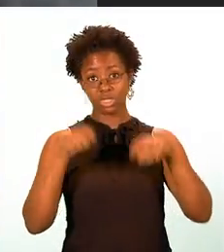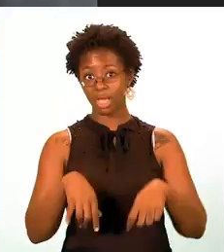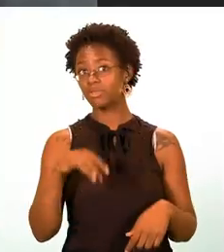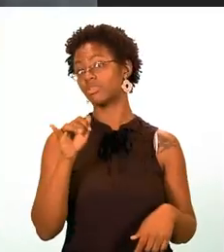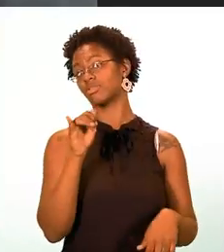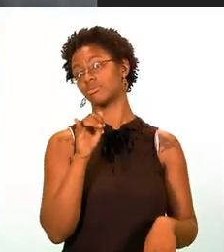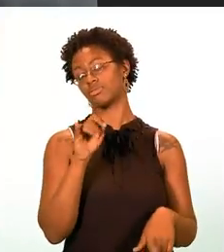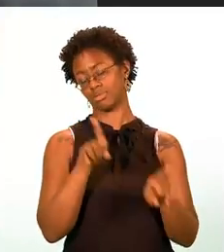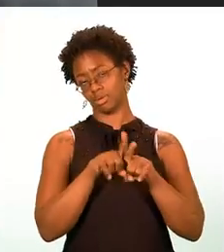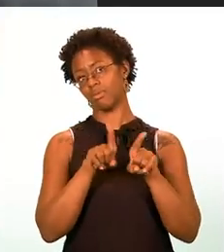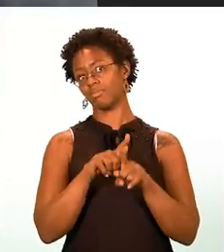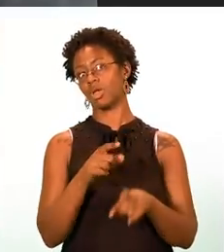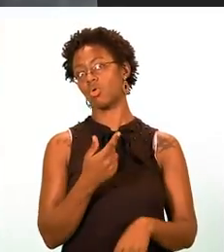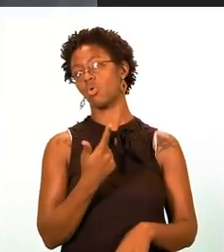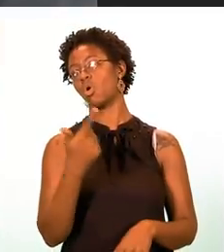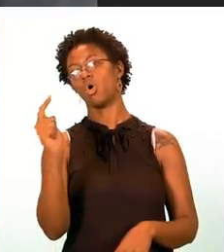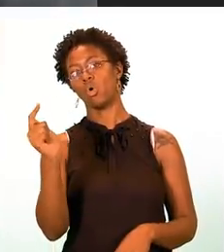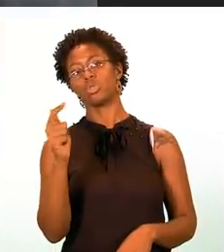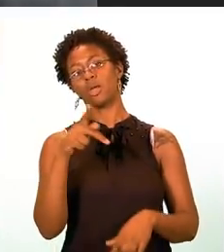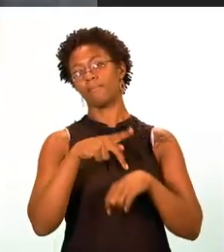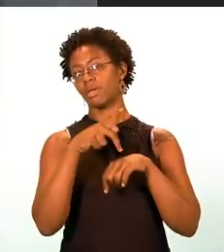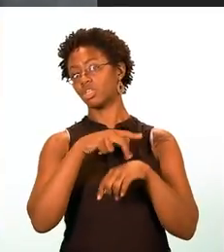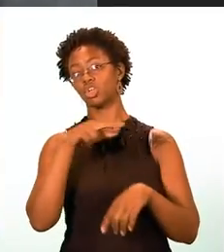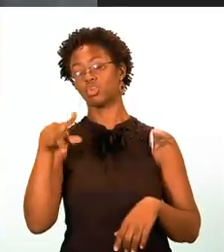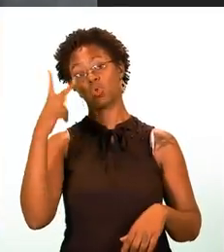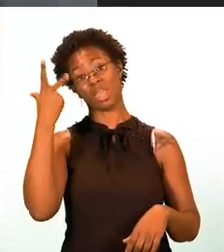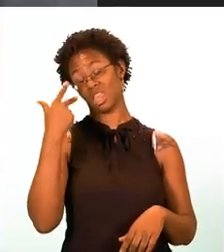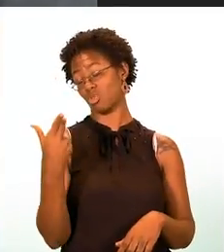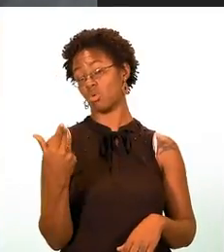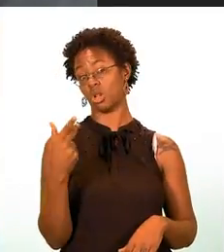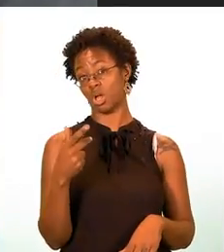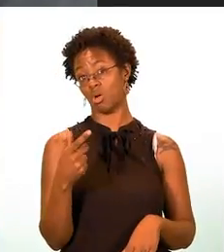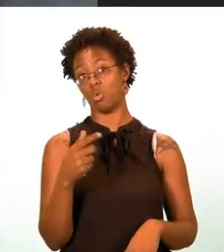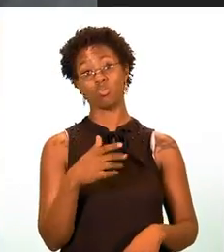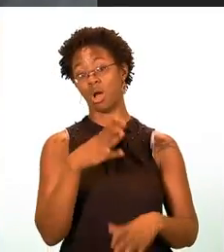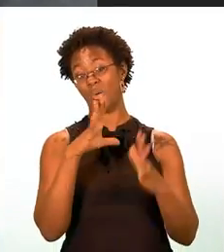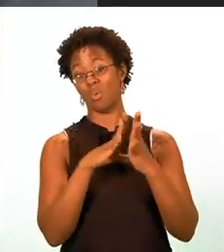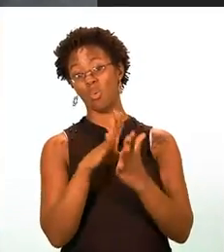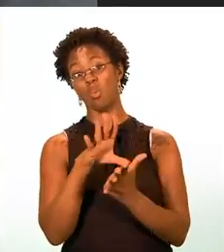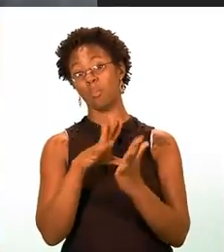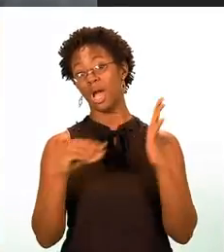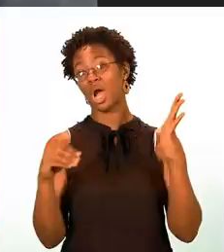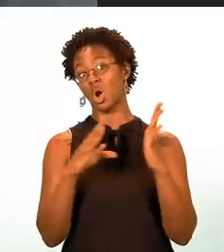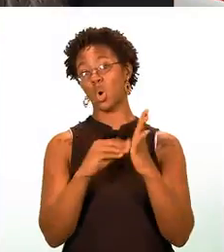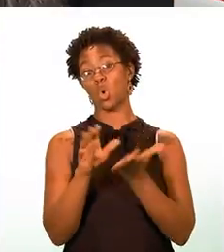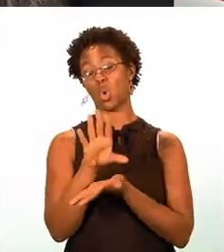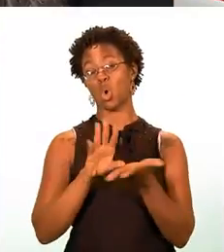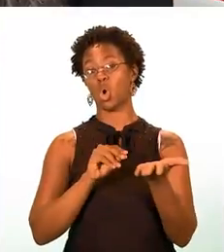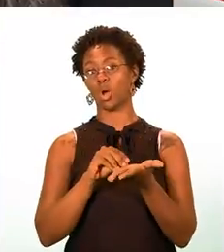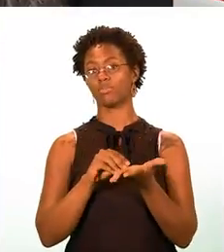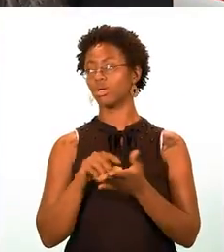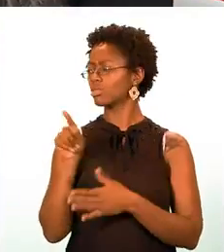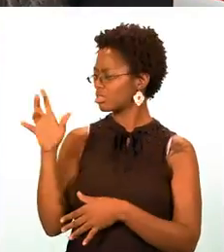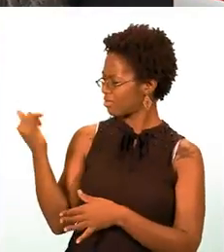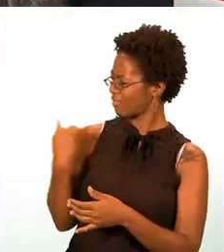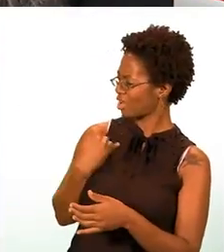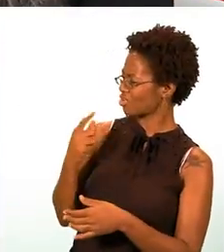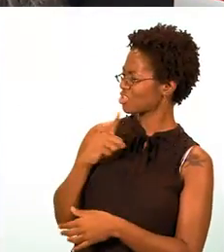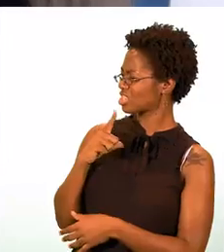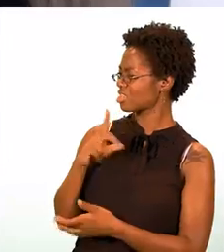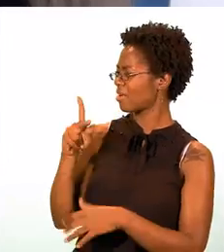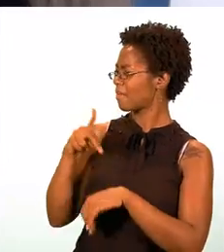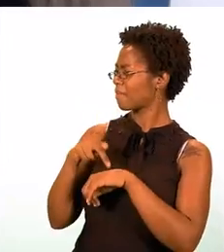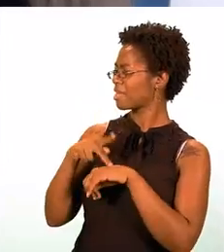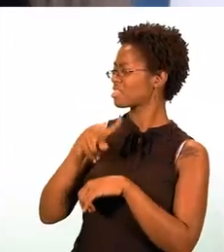uma pedra não natural, ele pode ser uma imitação. Ele você falou que existe pedra até vegetal, né?